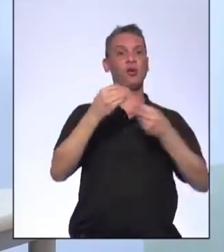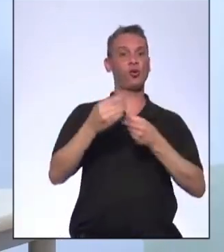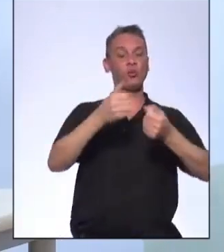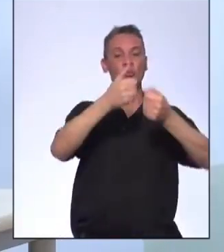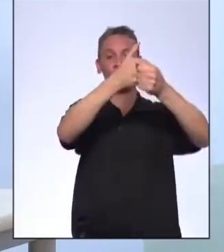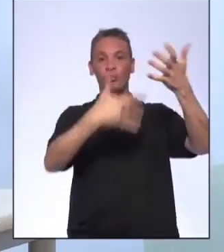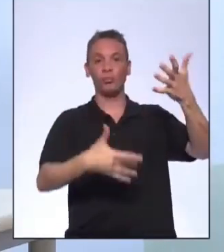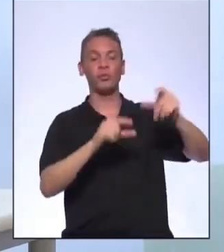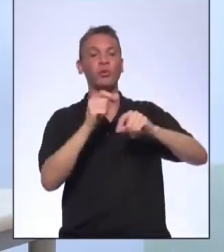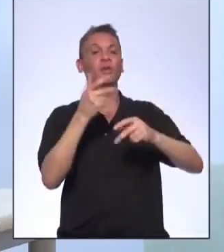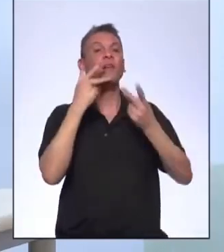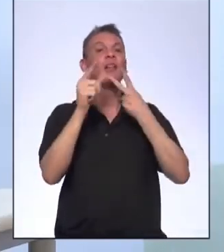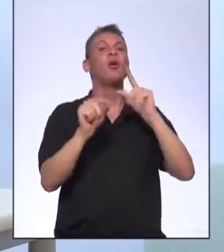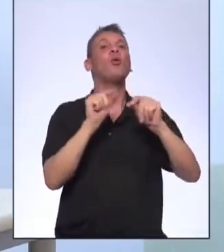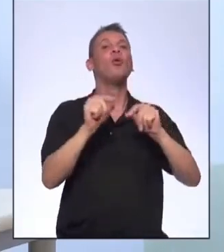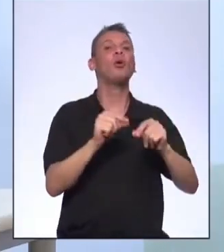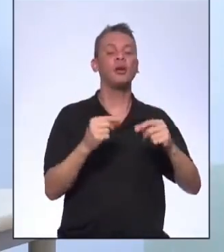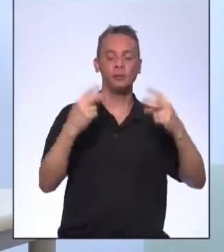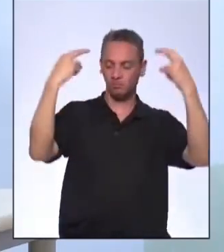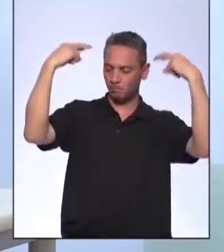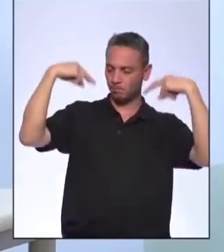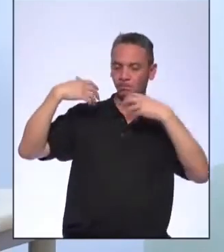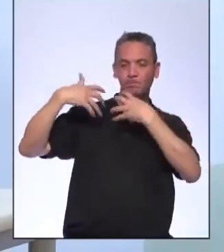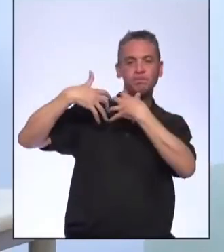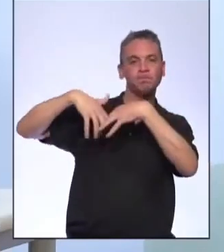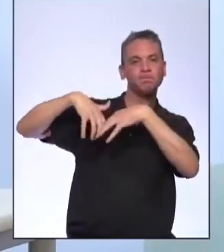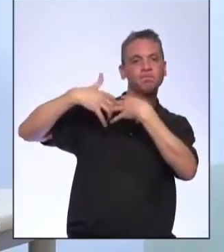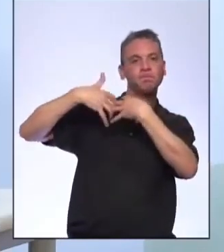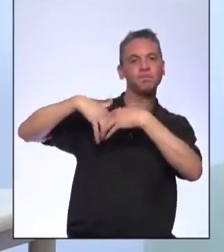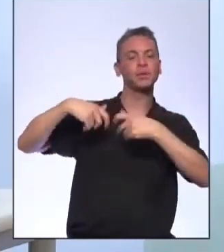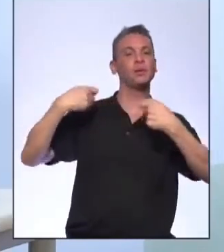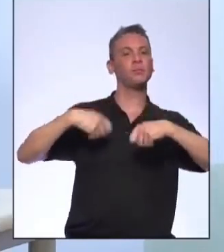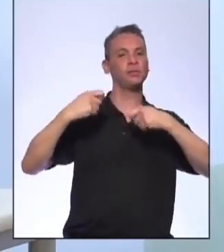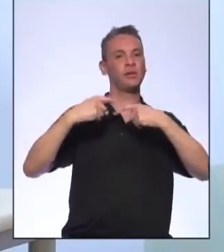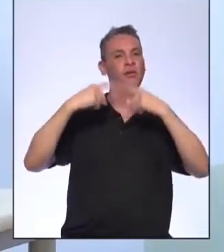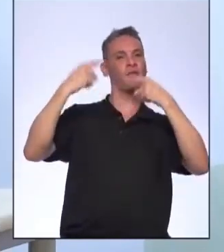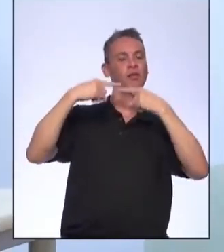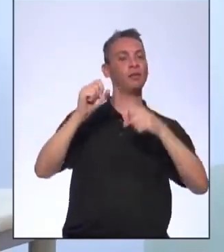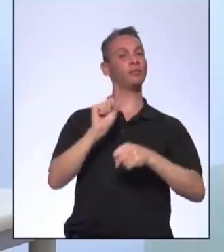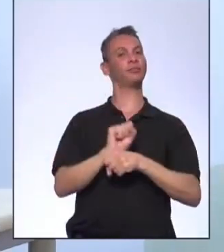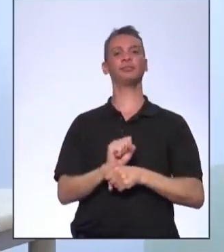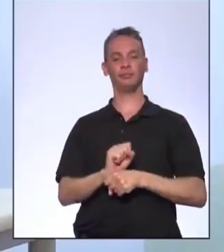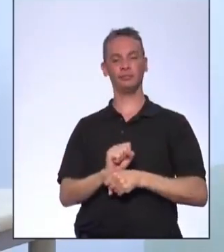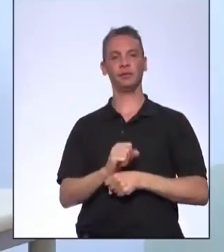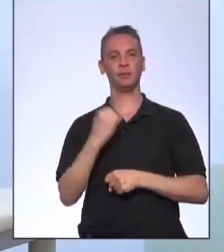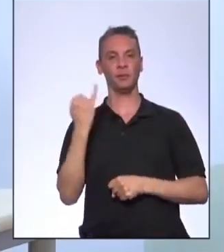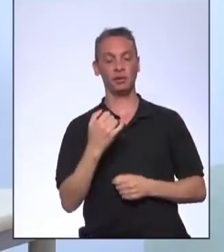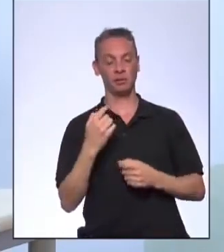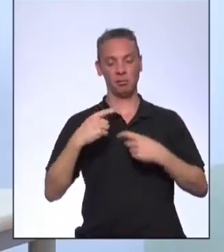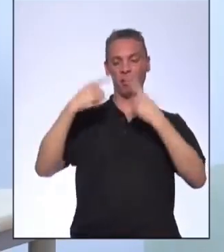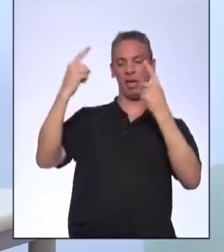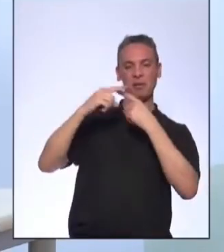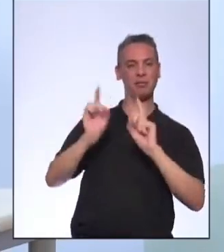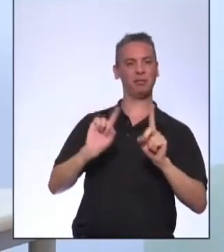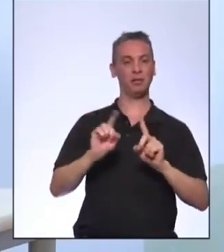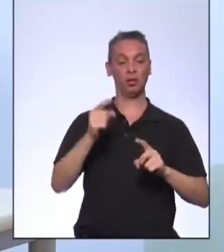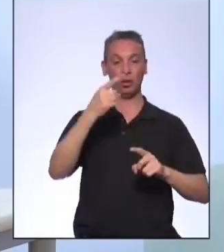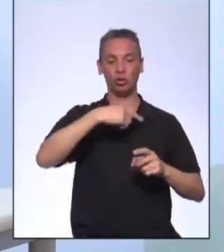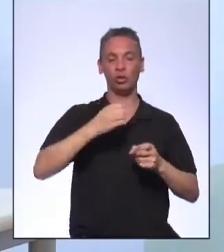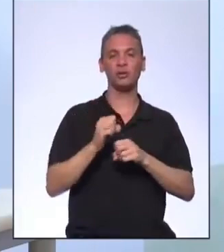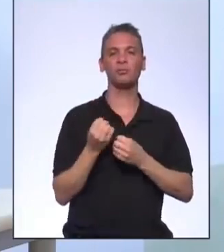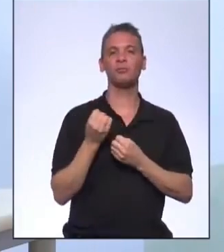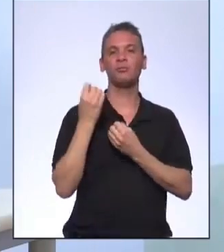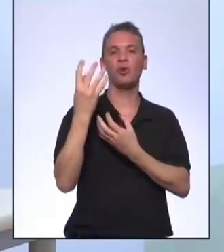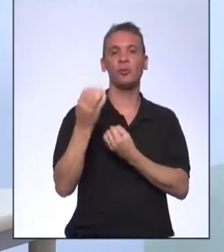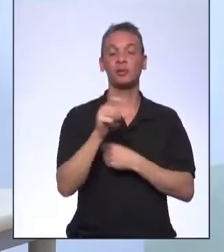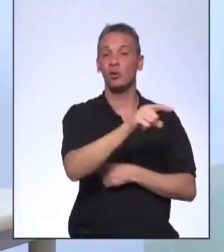você critica. Né? Você precisa estudar algo para criticar, porque senão a sua crítica é infundada. Então, tudo que a gente está trazendo aqui